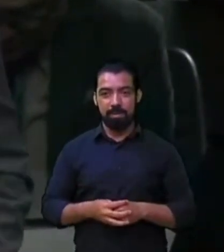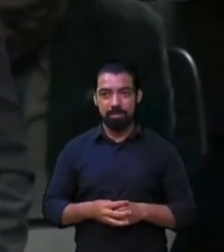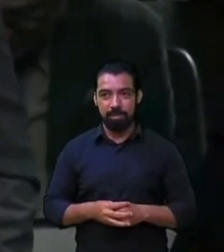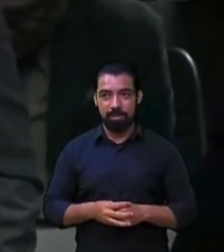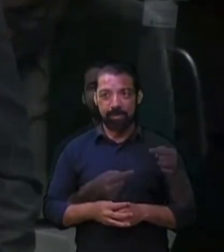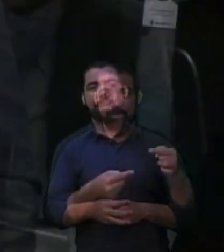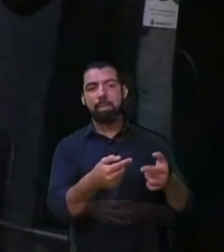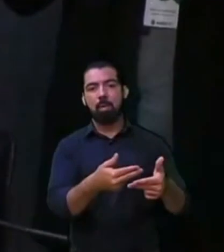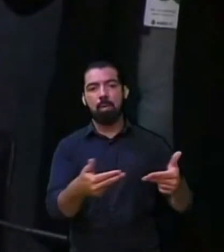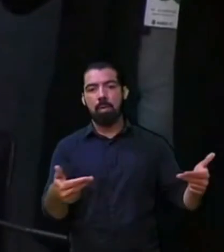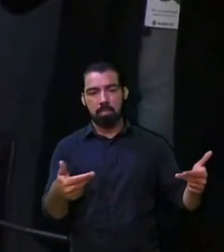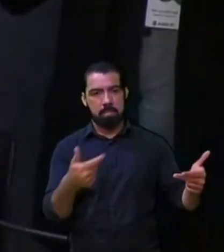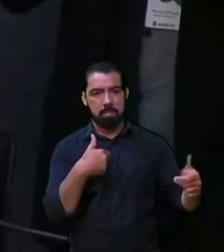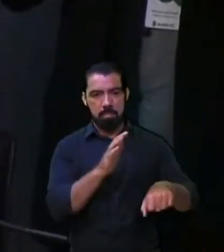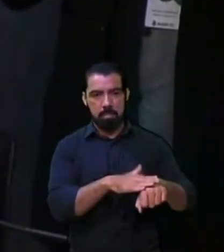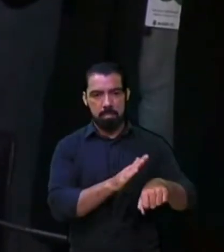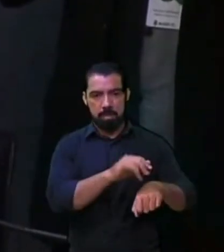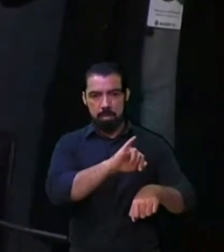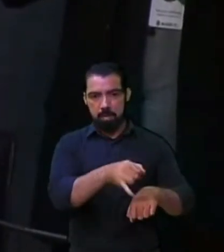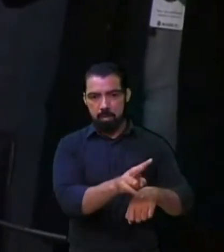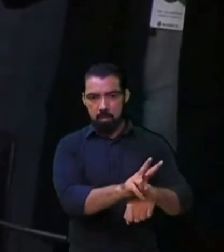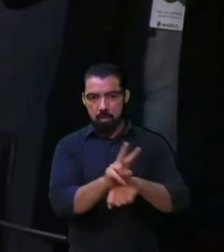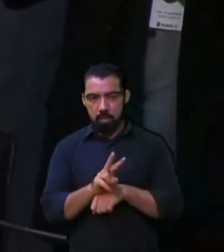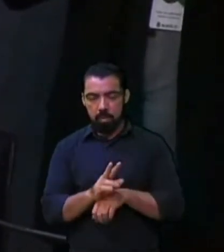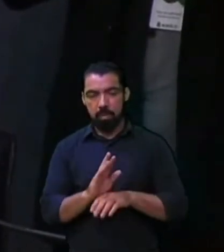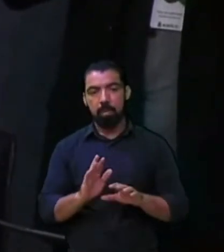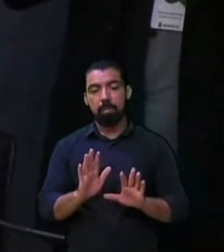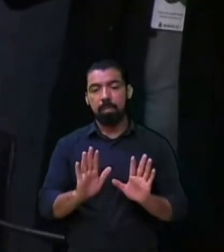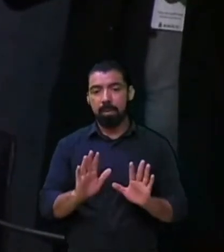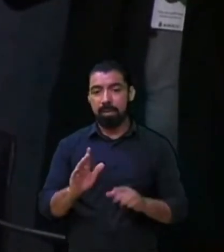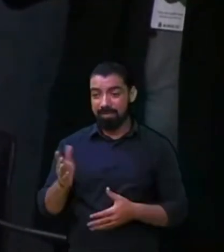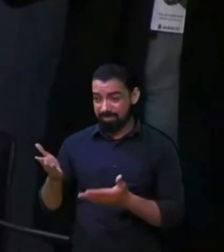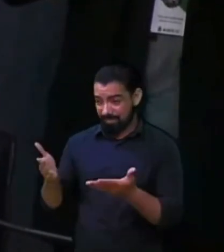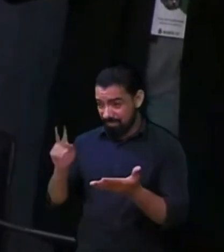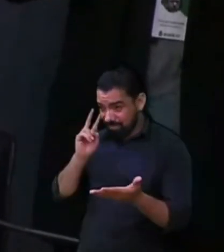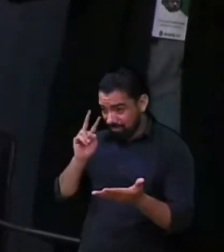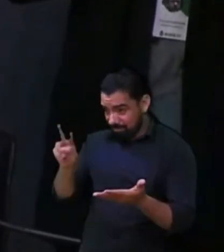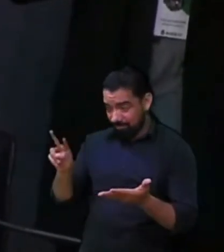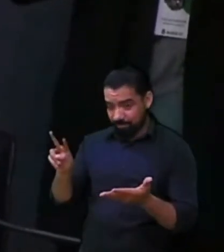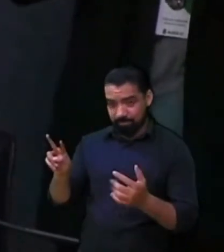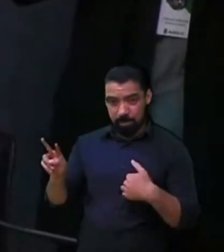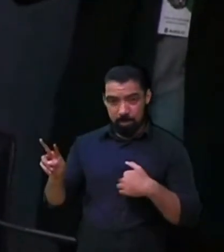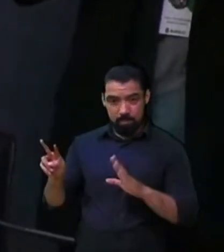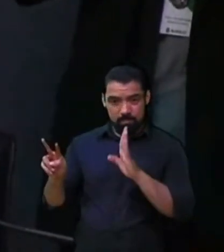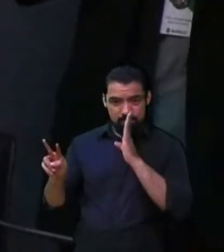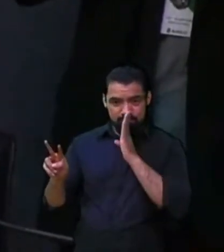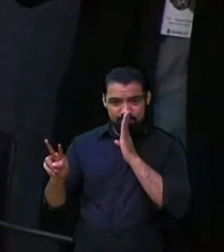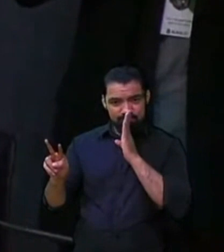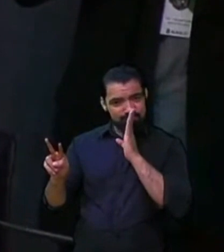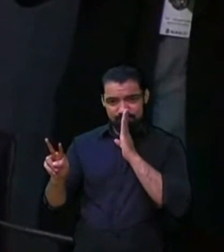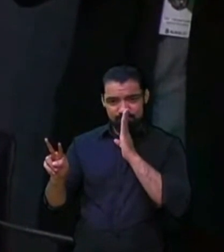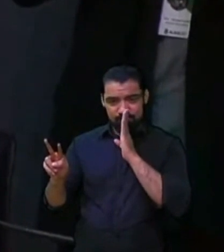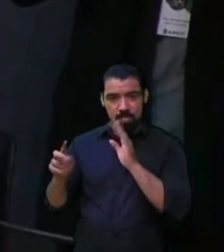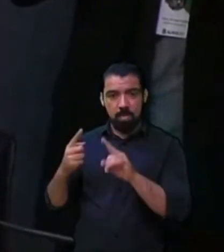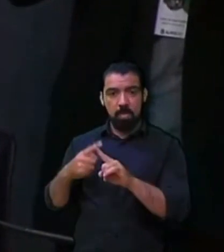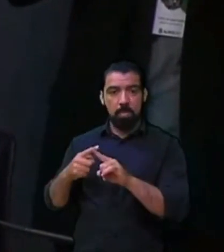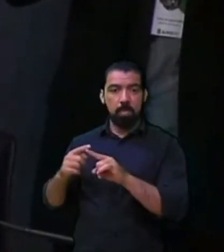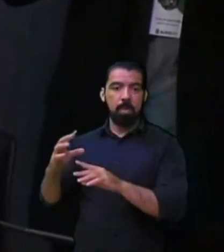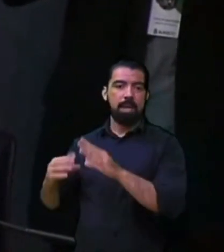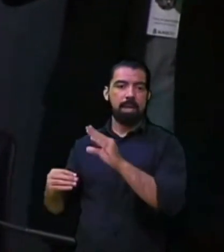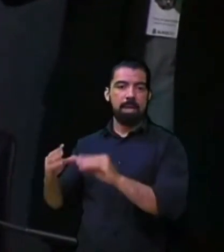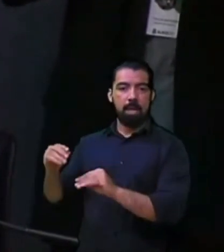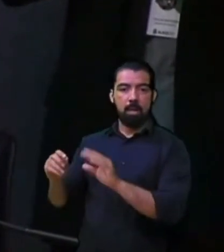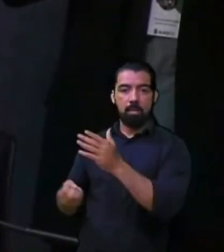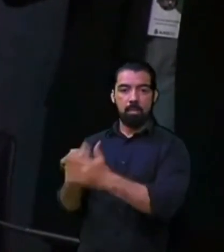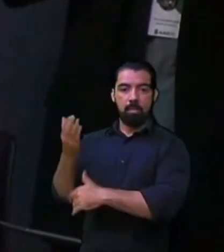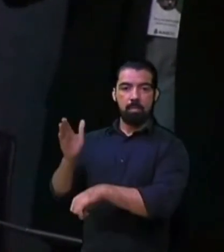pouco sobre isso mas não posso ficar quieto Calado e omisso quando uma ilação é